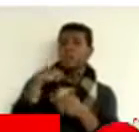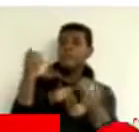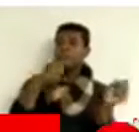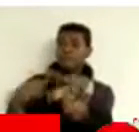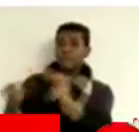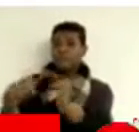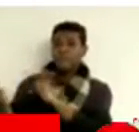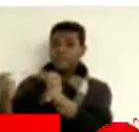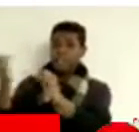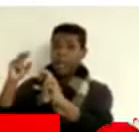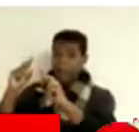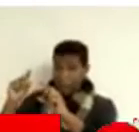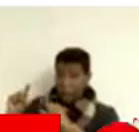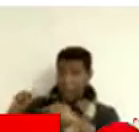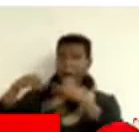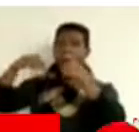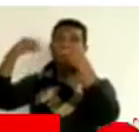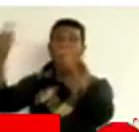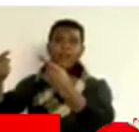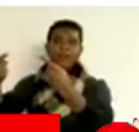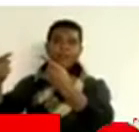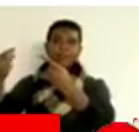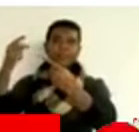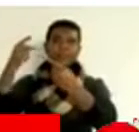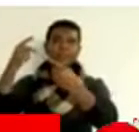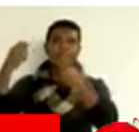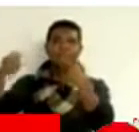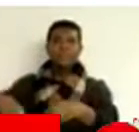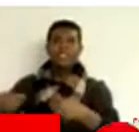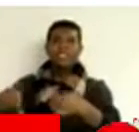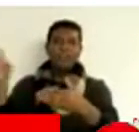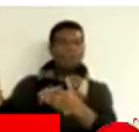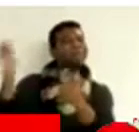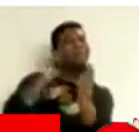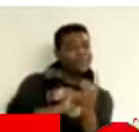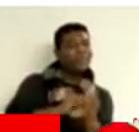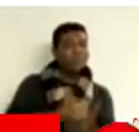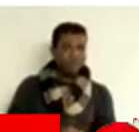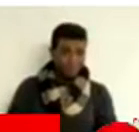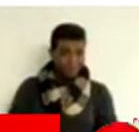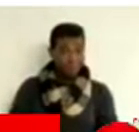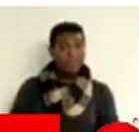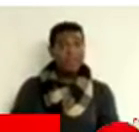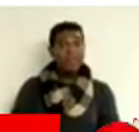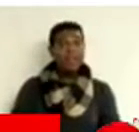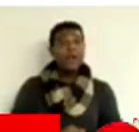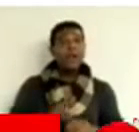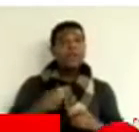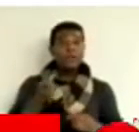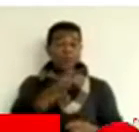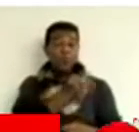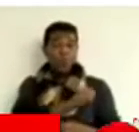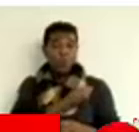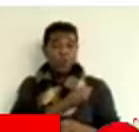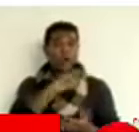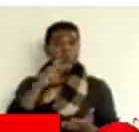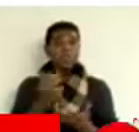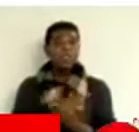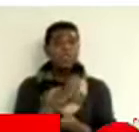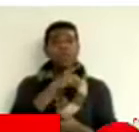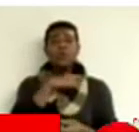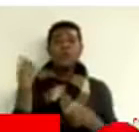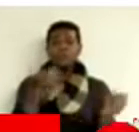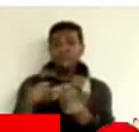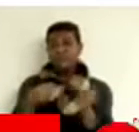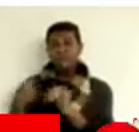mil. Nós obtivemos esse primeiro lugar da menor mortalidade, foi no dia 31 de julho. E